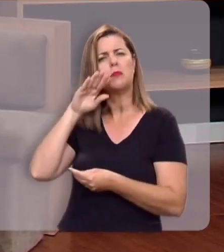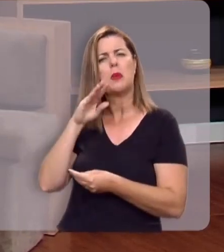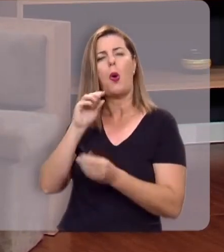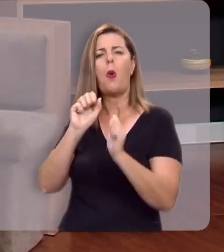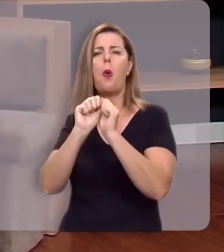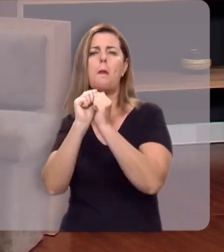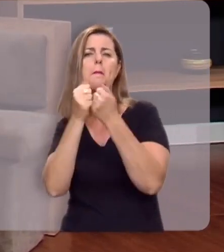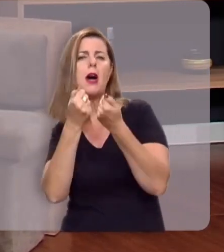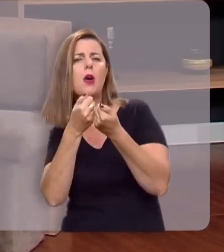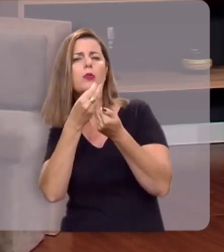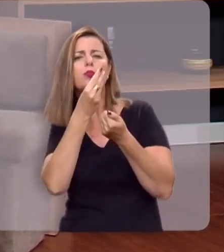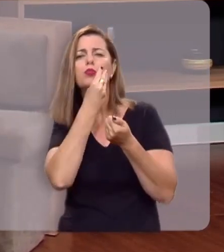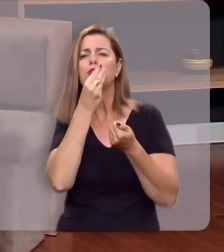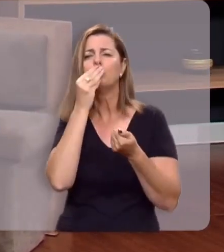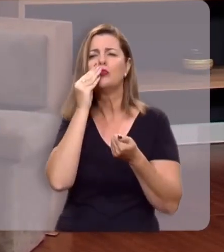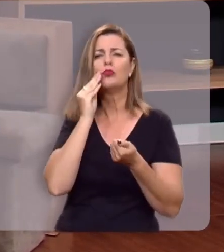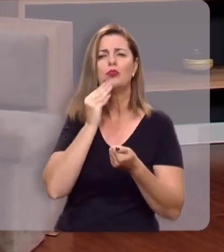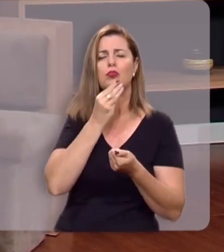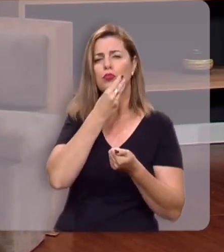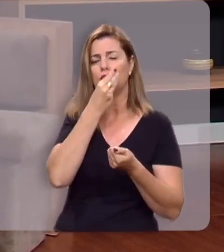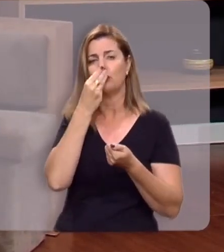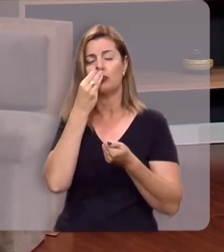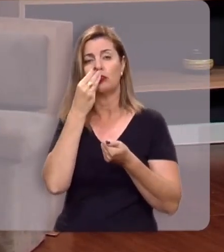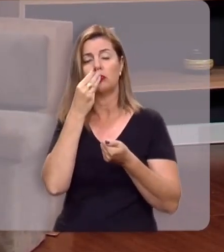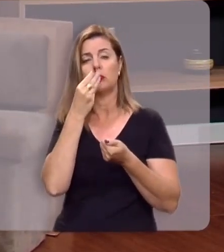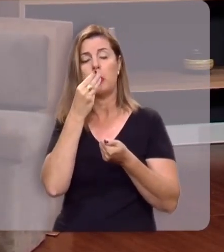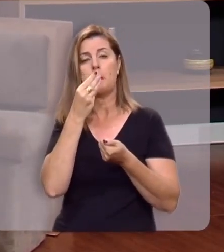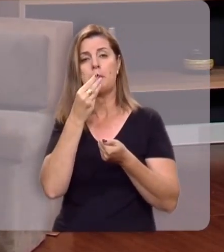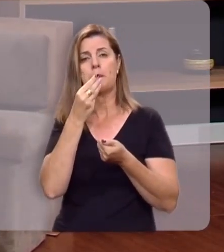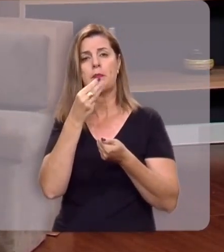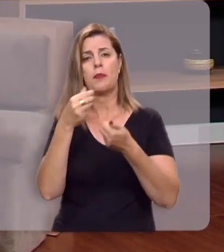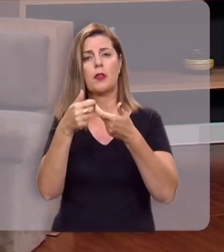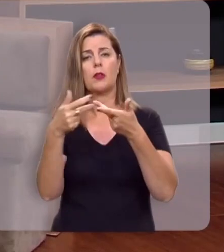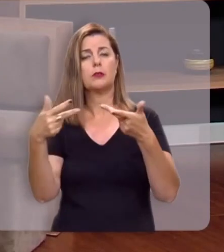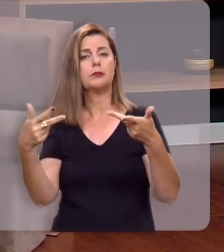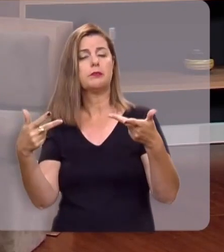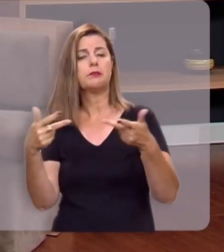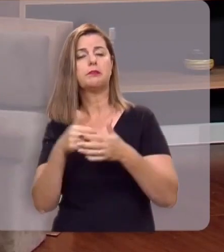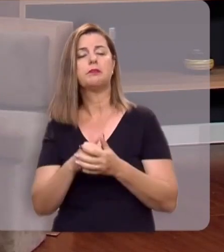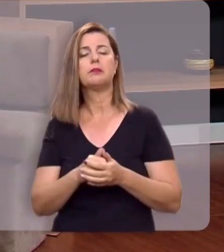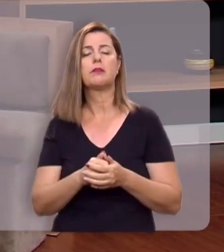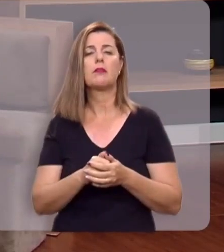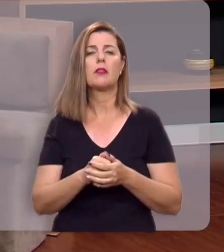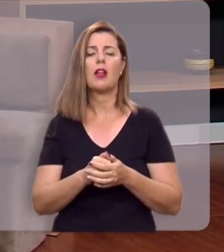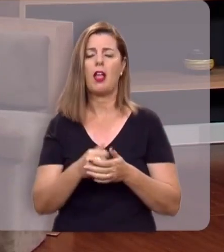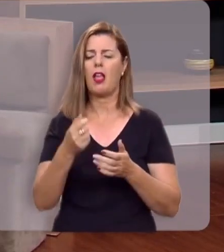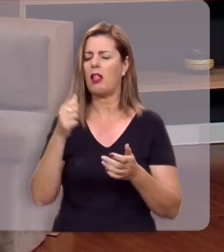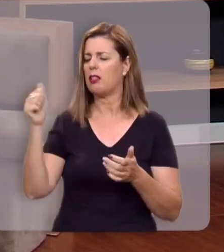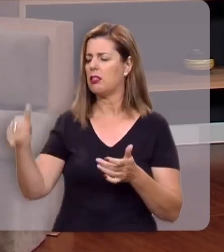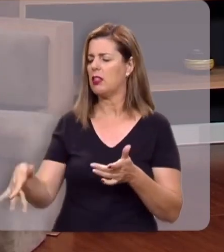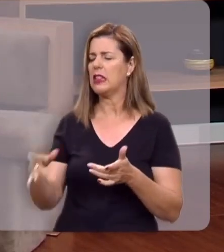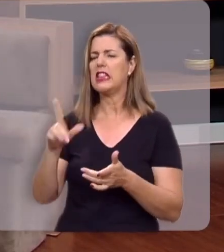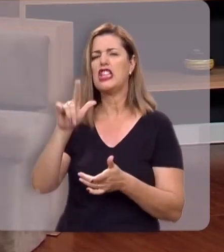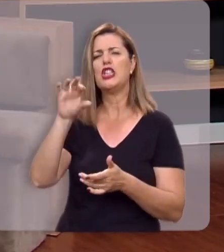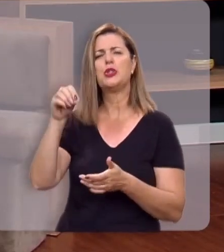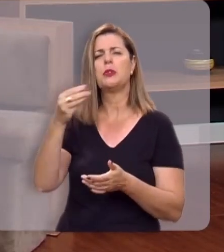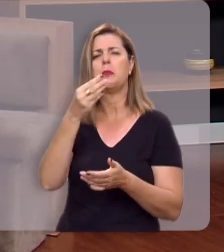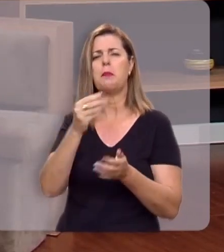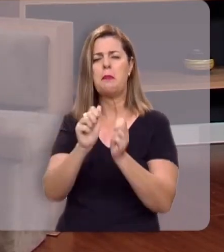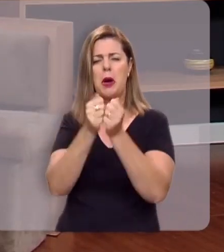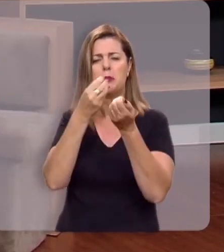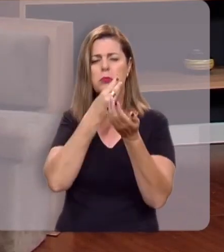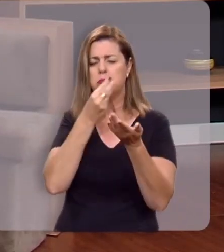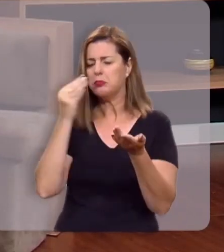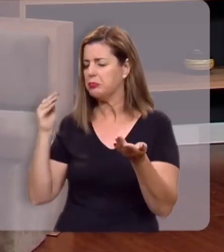pão molhado naqueles caldos e jogavam à beira